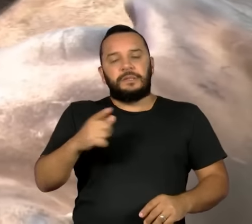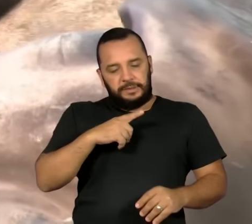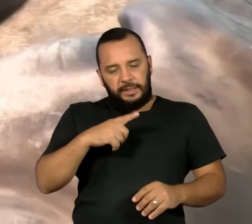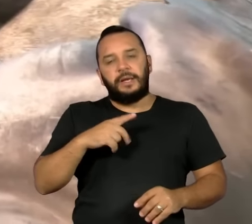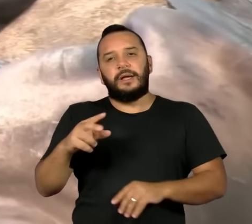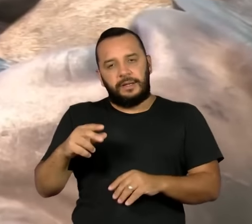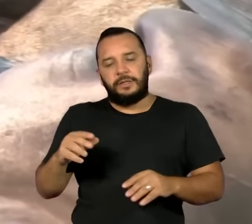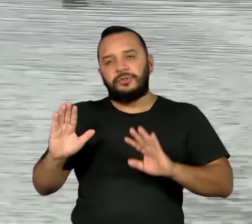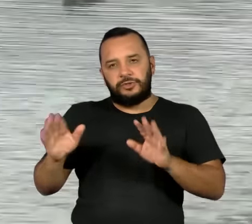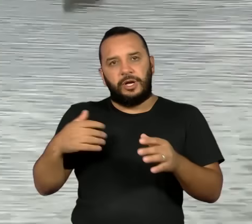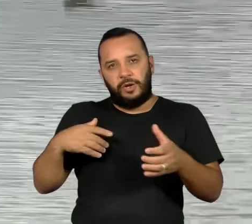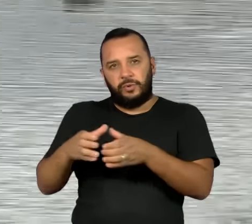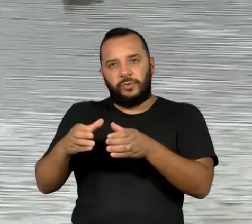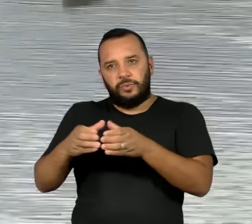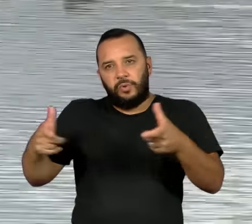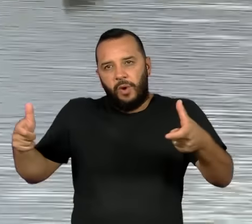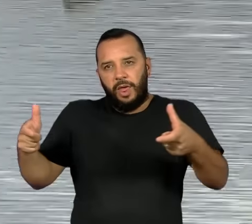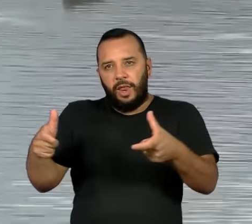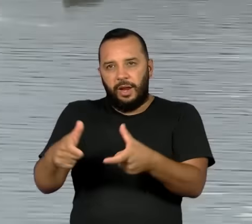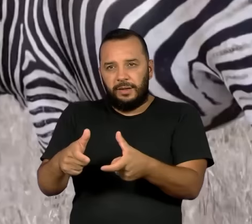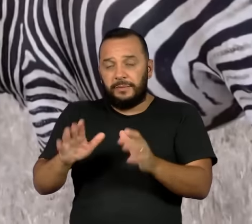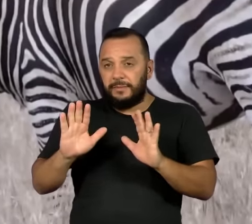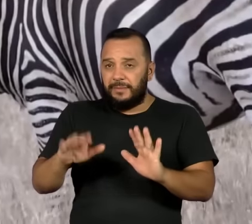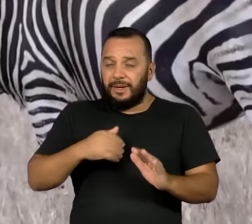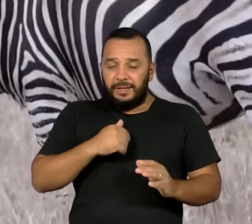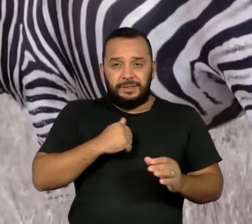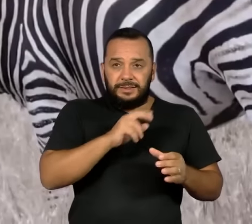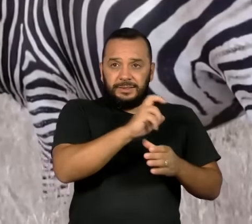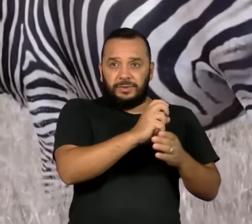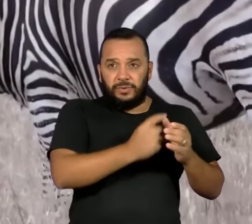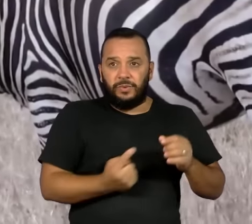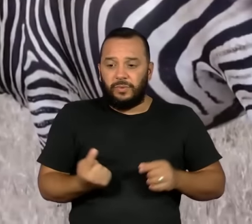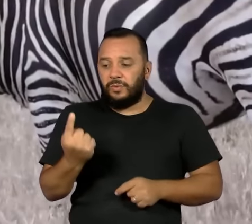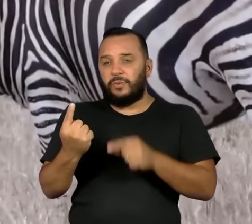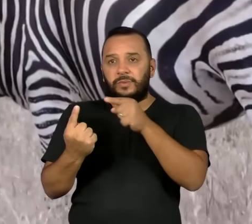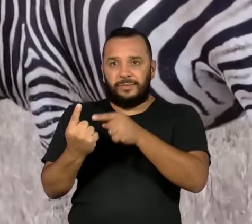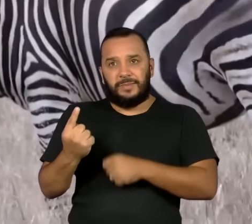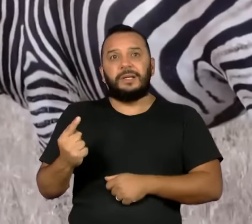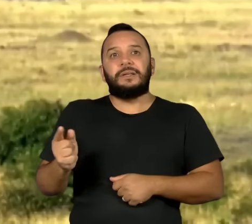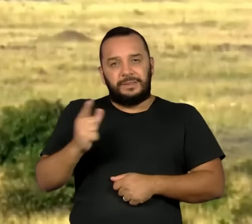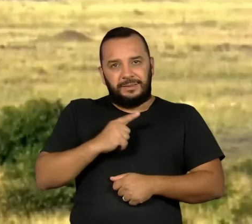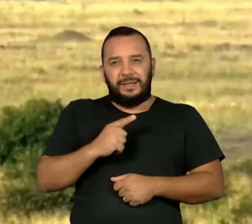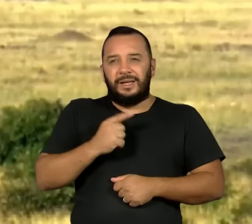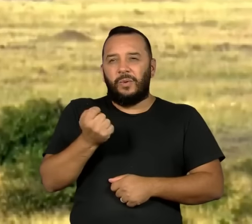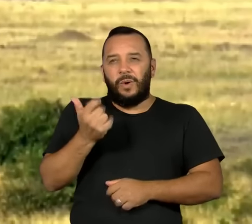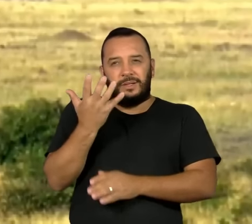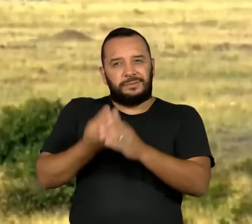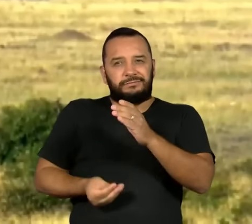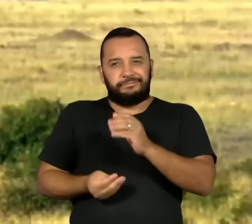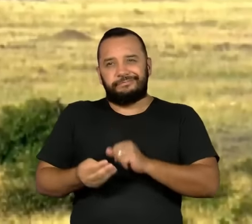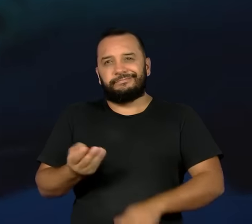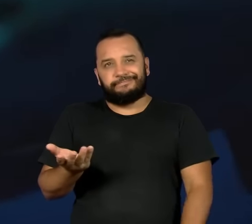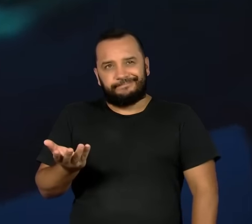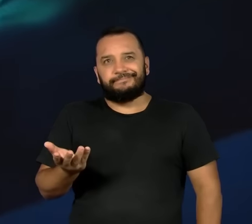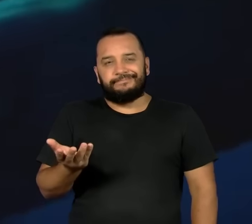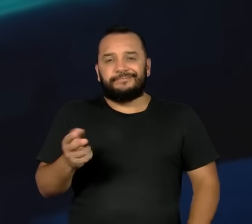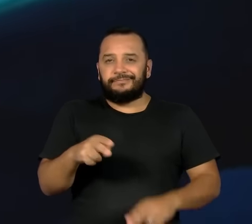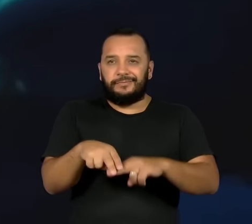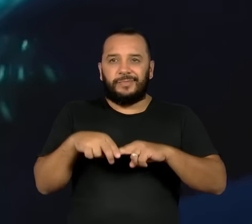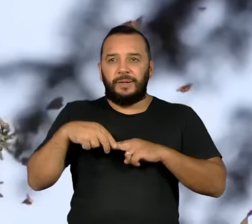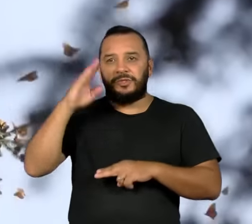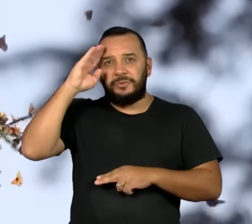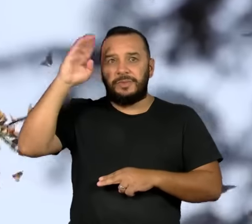populacional. Mais de uma em cada cinco espécies listadas estão ameaçadas de extinção. As causas